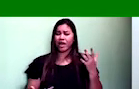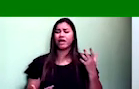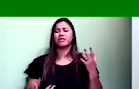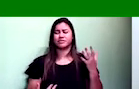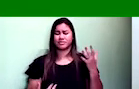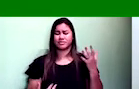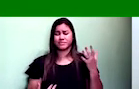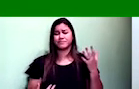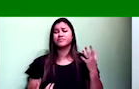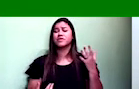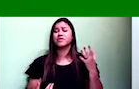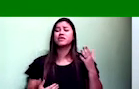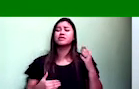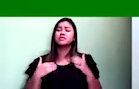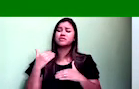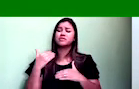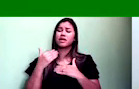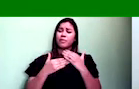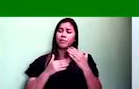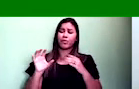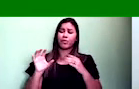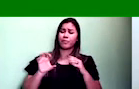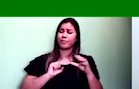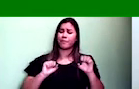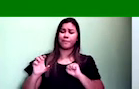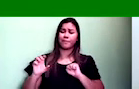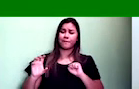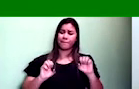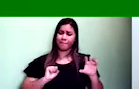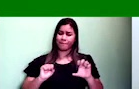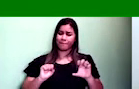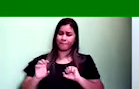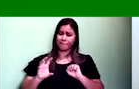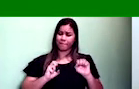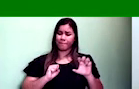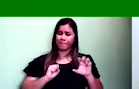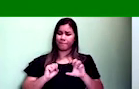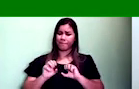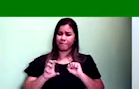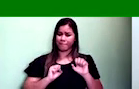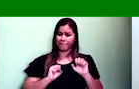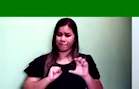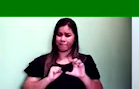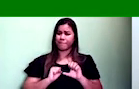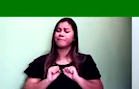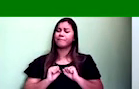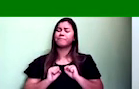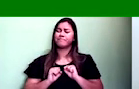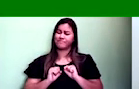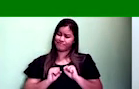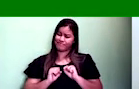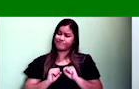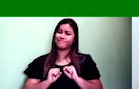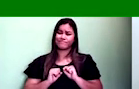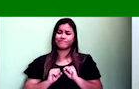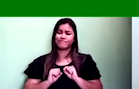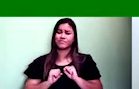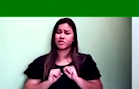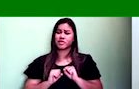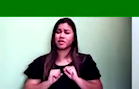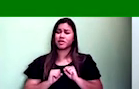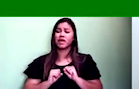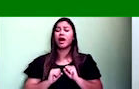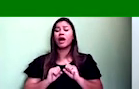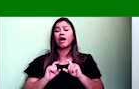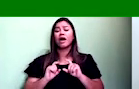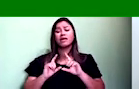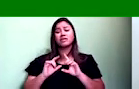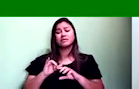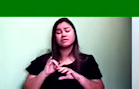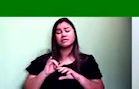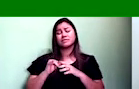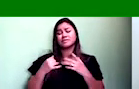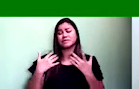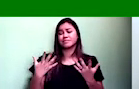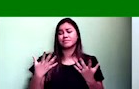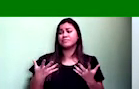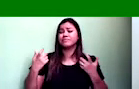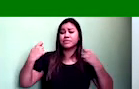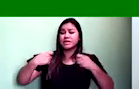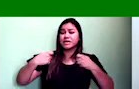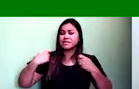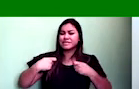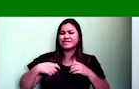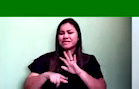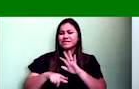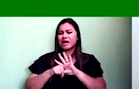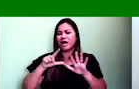que podem estar acometendo o ser humano se não houver um conhecimento,